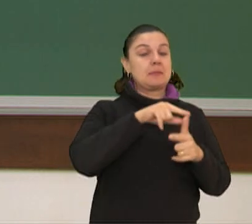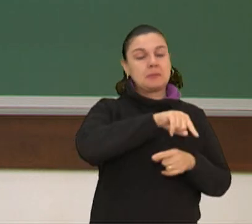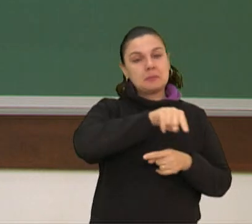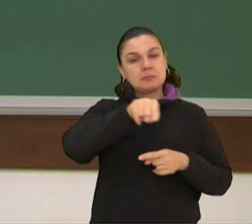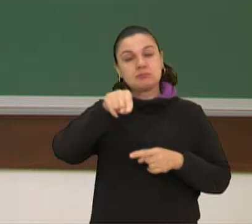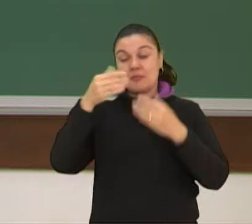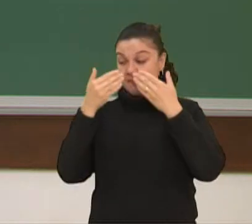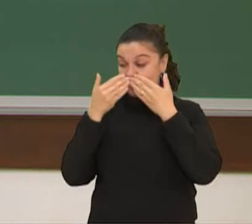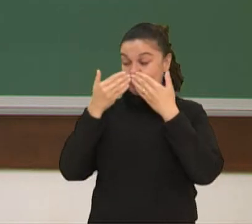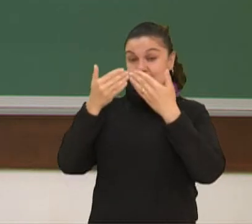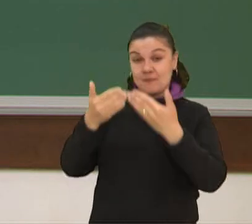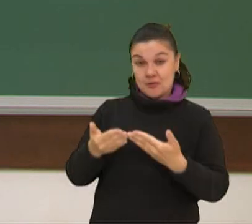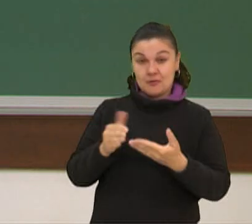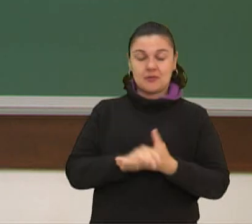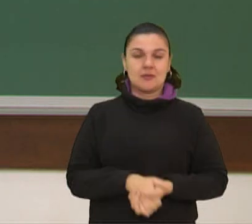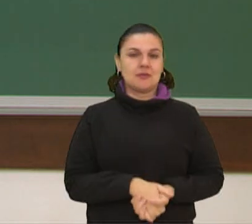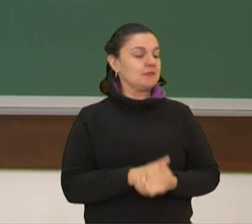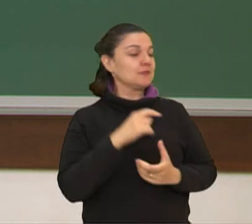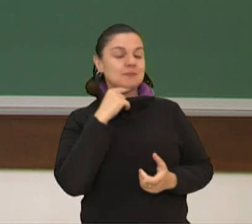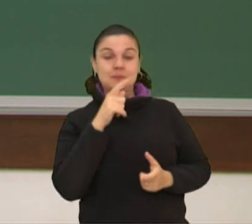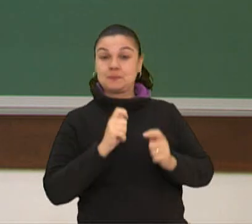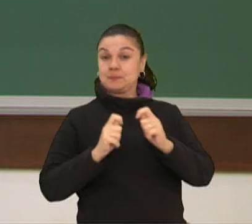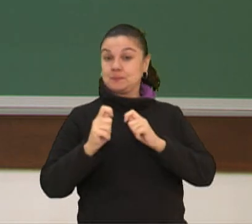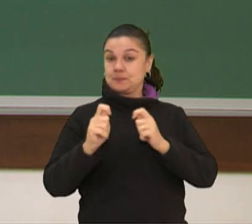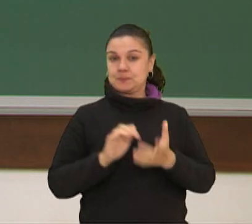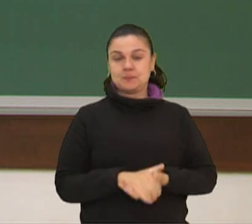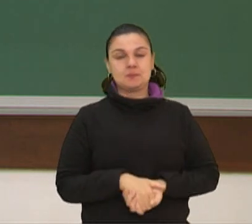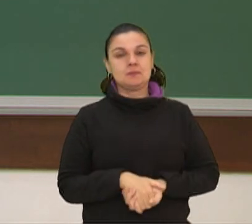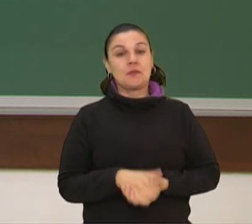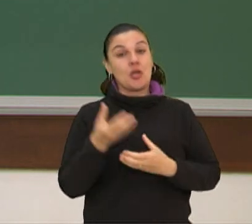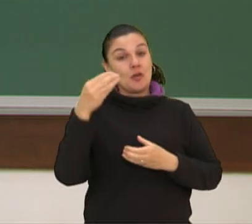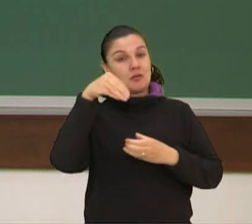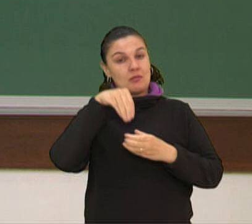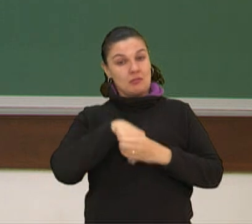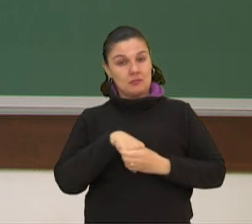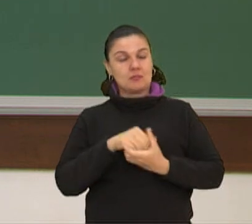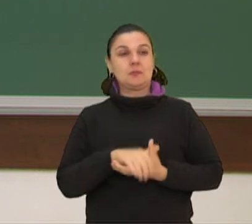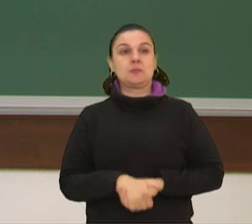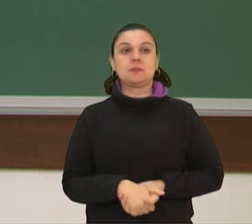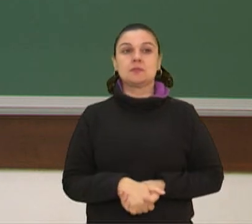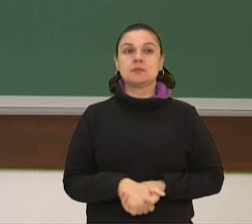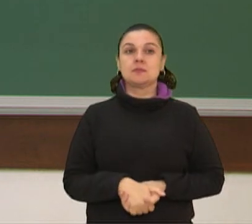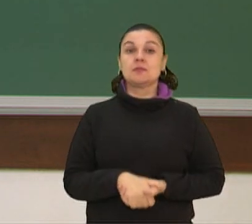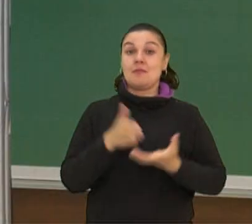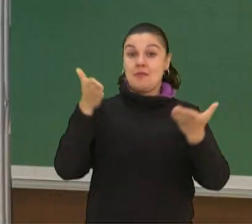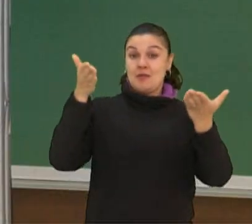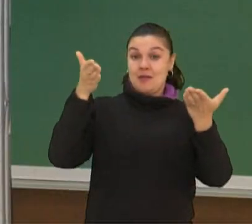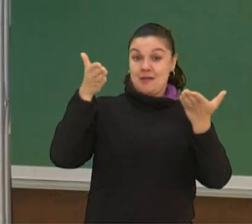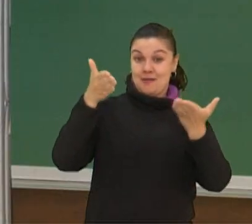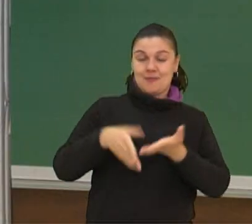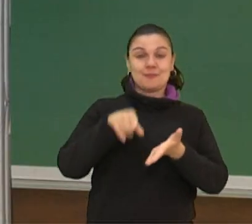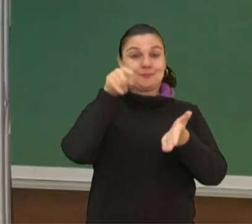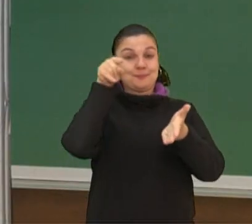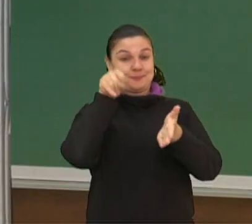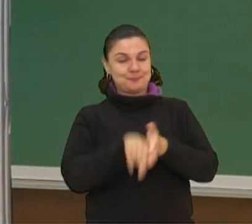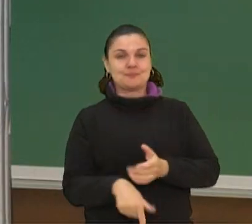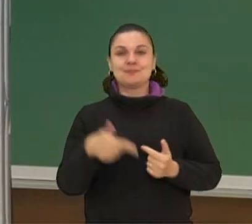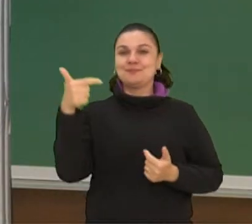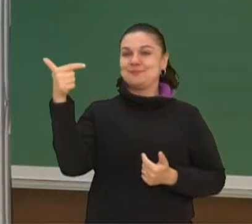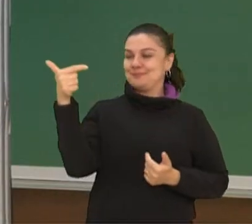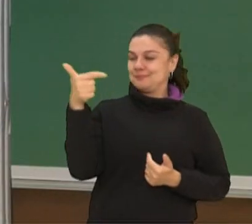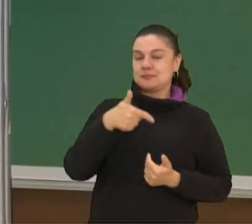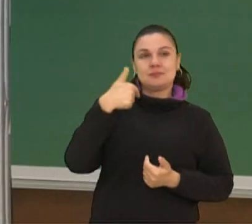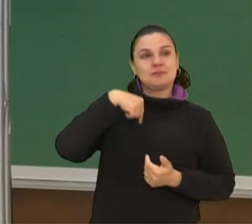fechou no trânsito? Foi o outro. Nada disso é para te perturbar, porque a perturbação é